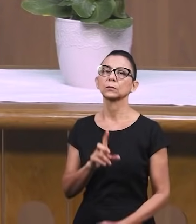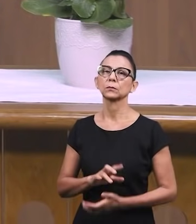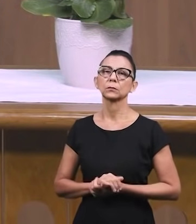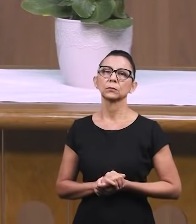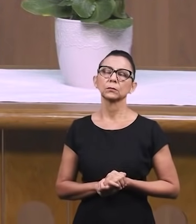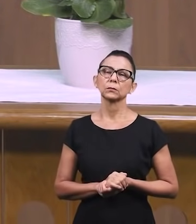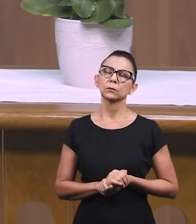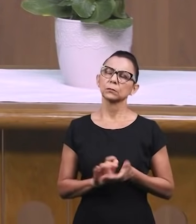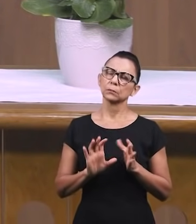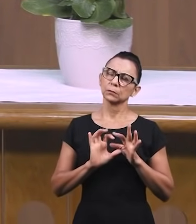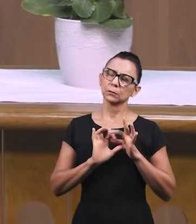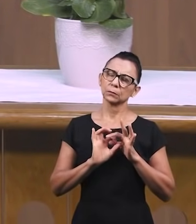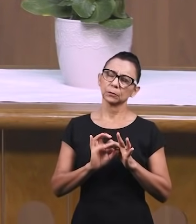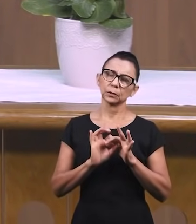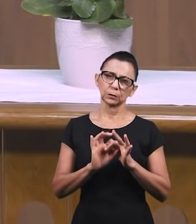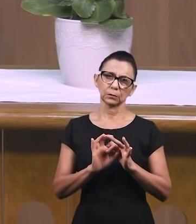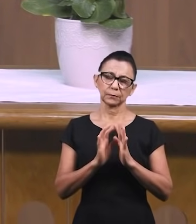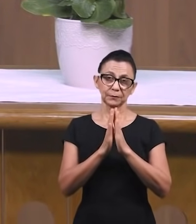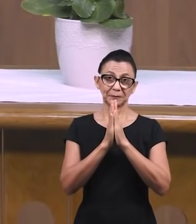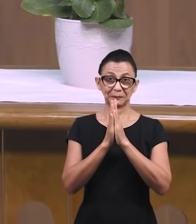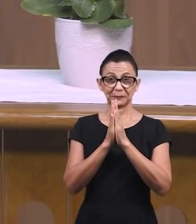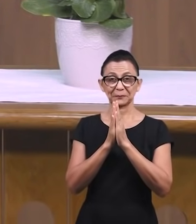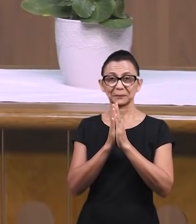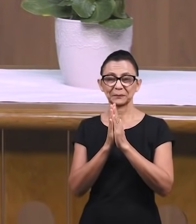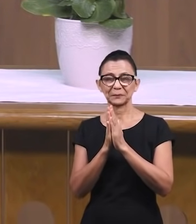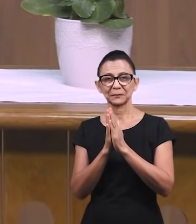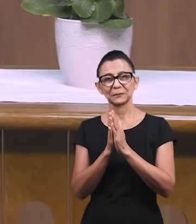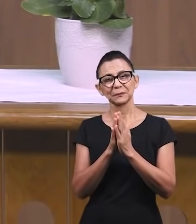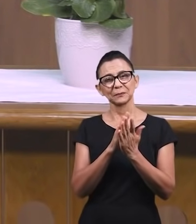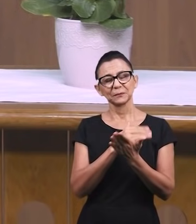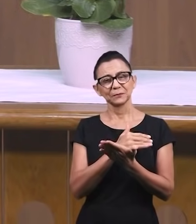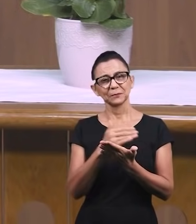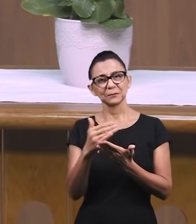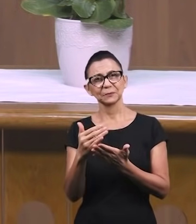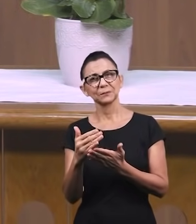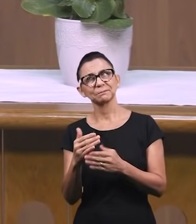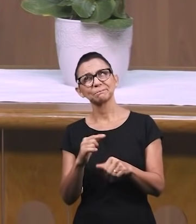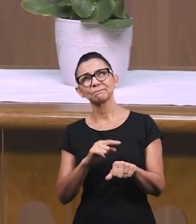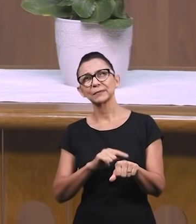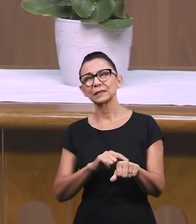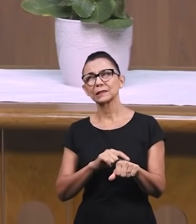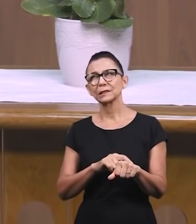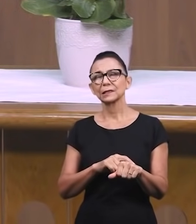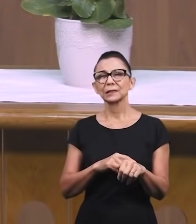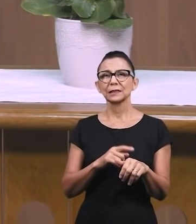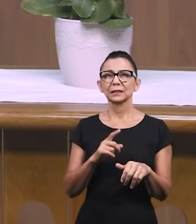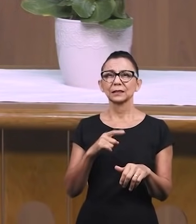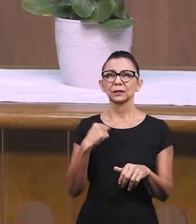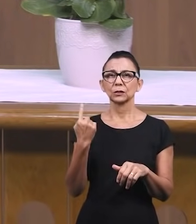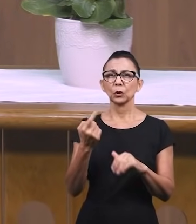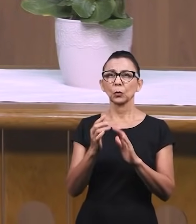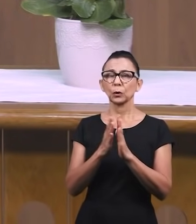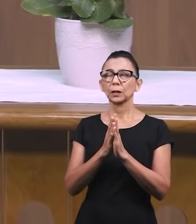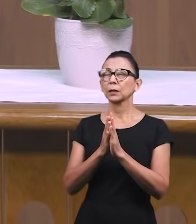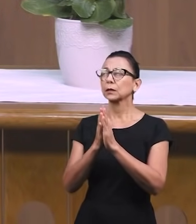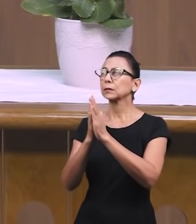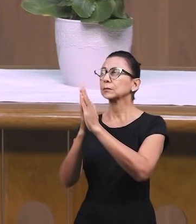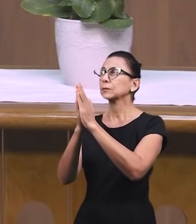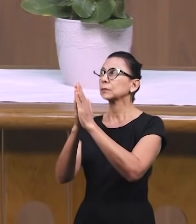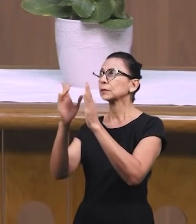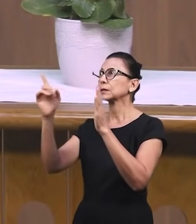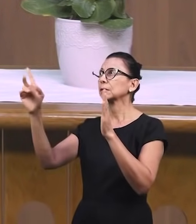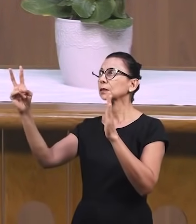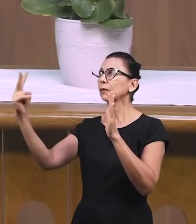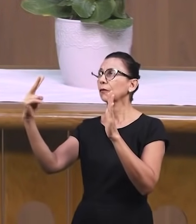pode participar desse momento, fechar os seus olhos, vamos orar ao Senhor, vamos começar esse momento em que oramos e o